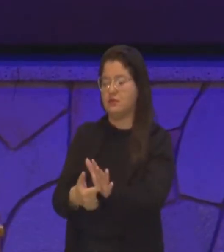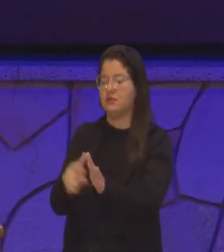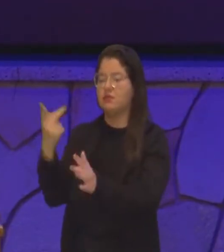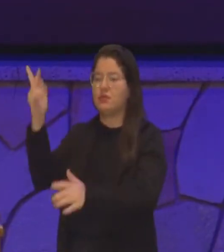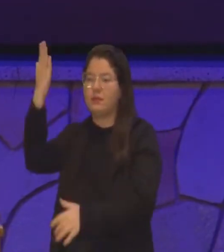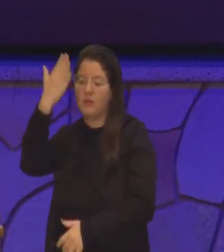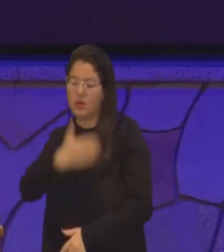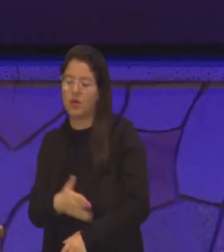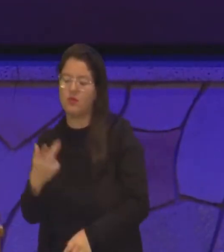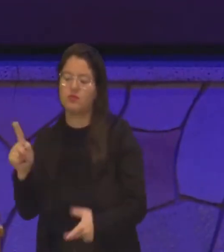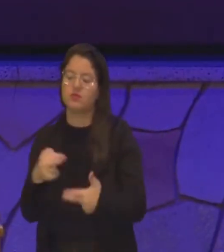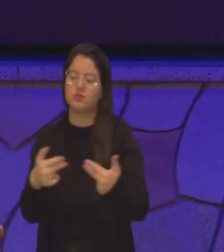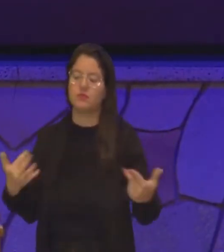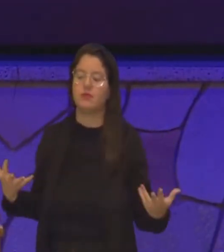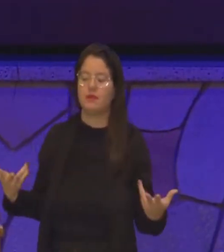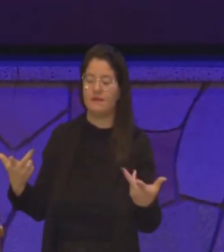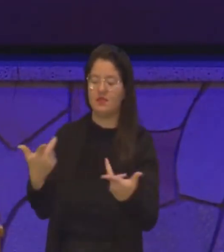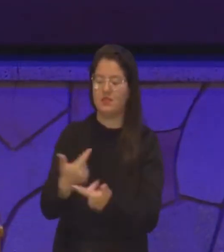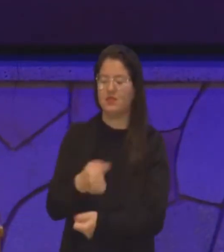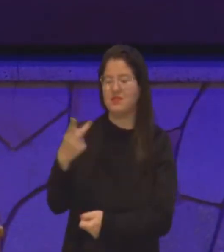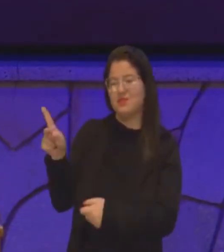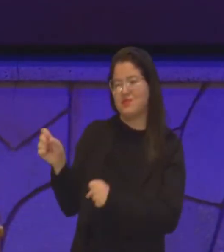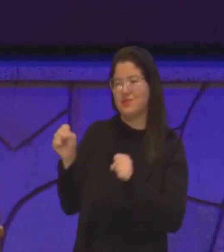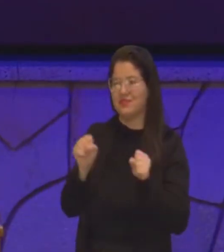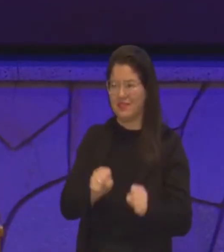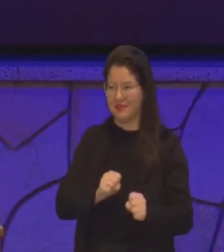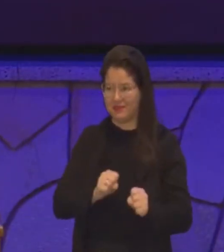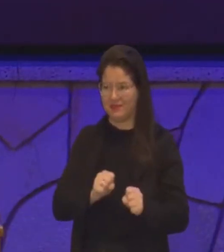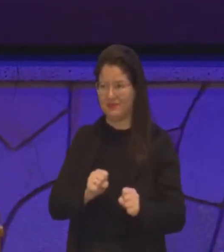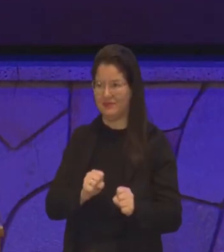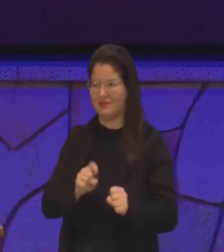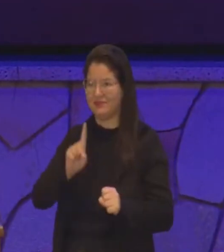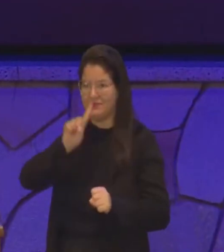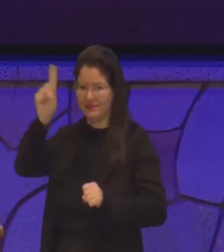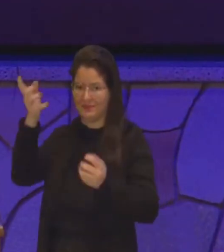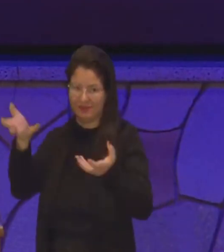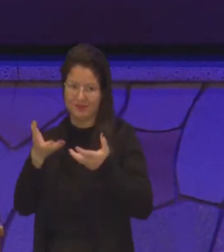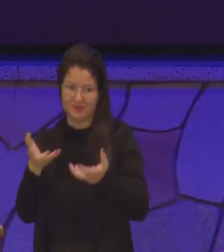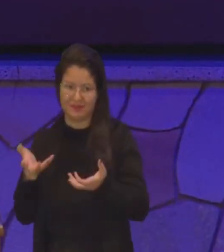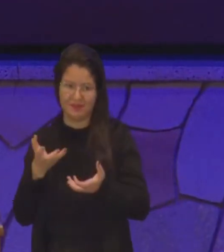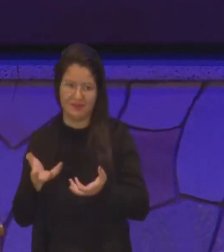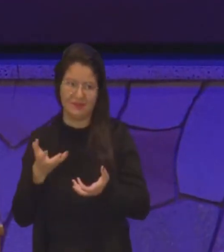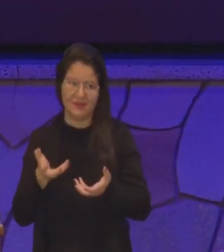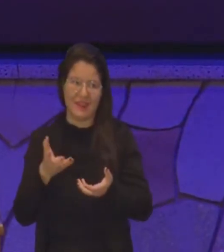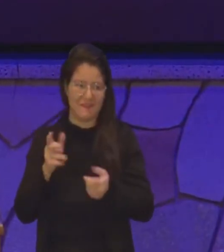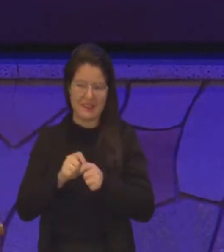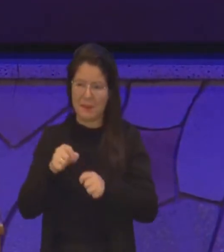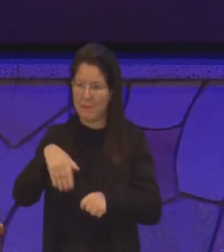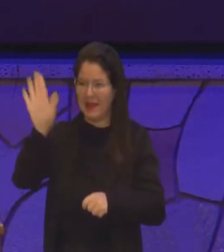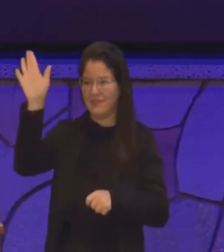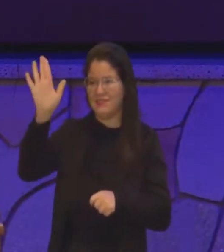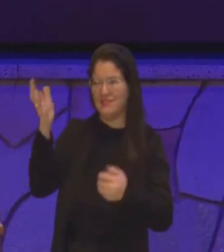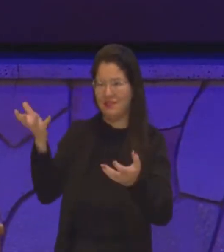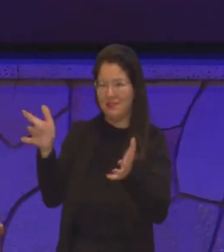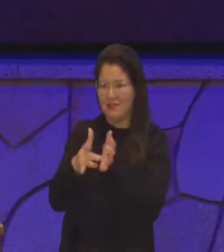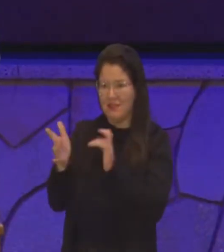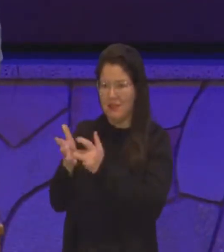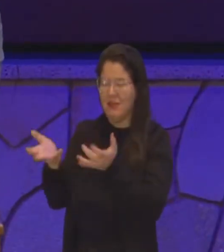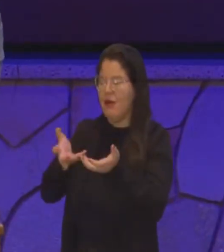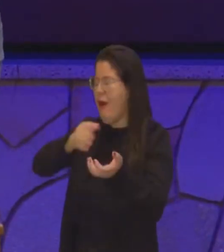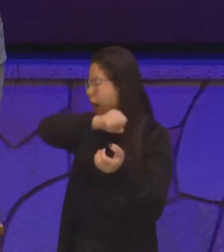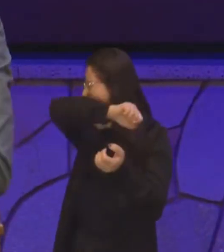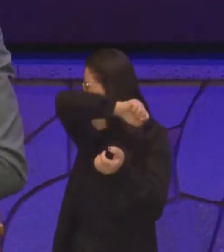sinais, maravilhas, seu poder. Ele quer ir além da sua vida. Ele quer alcançar os que